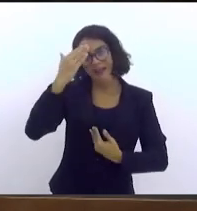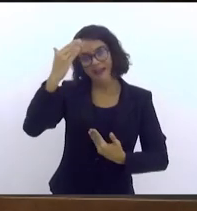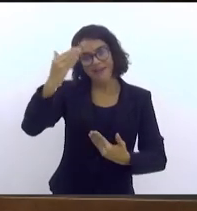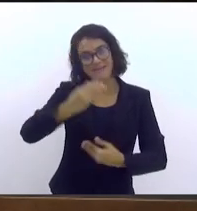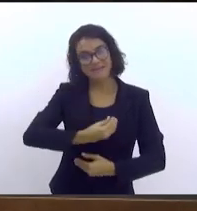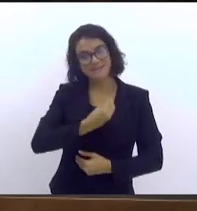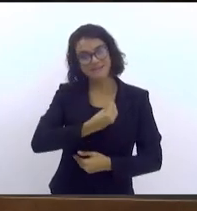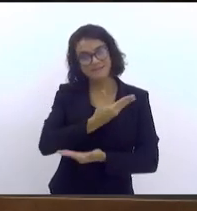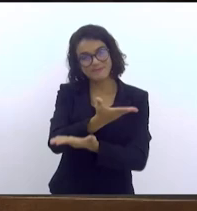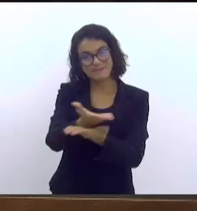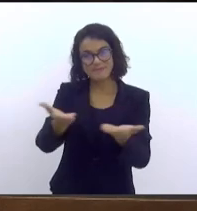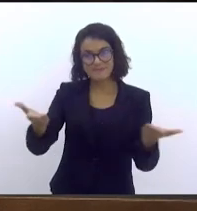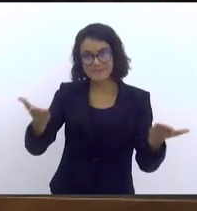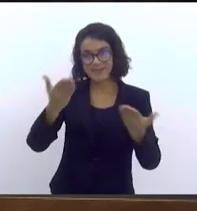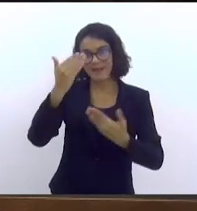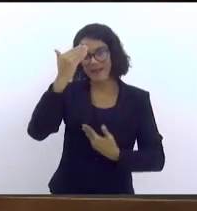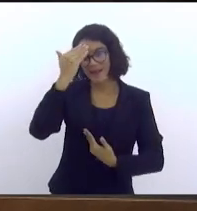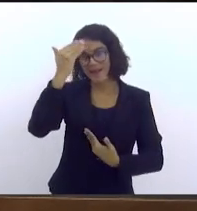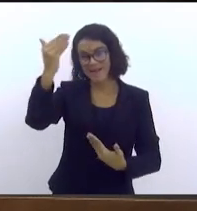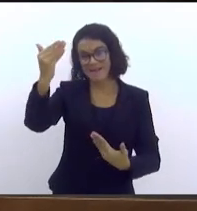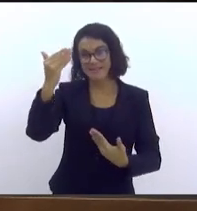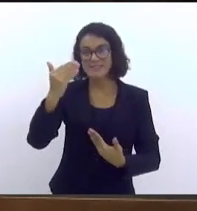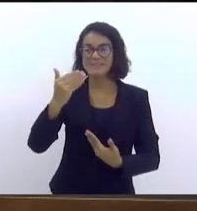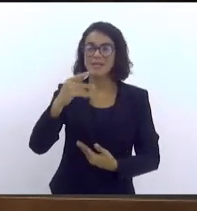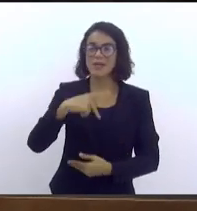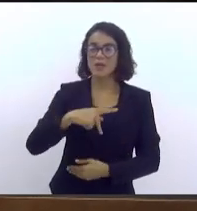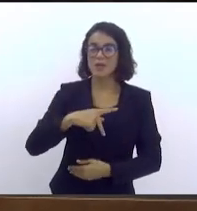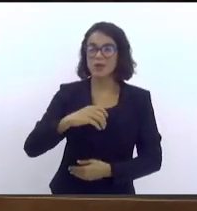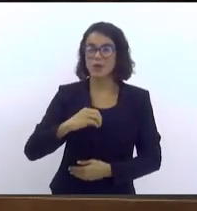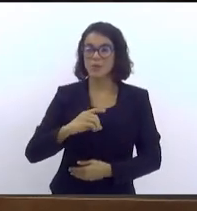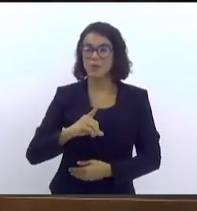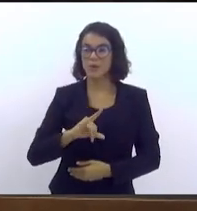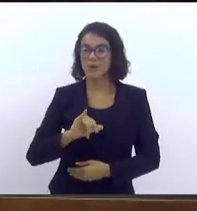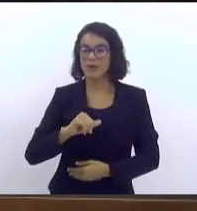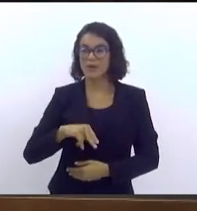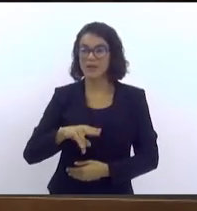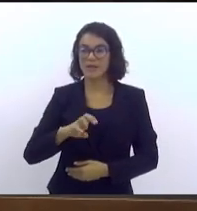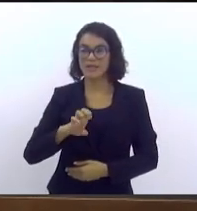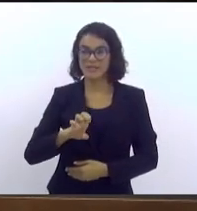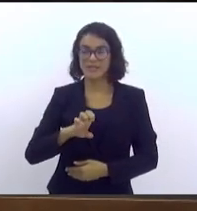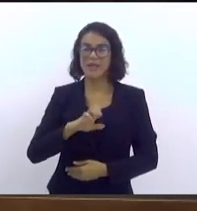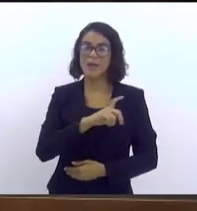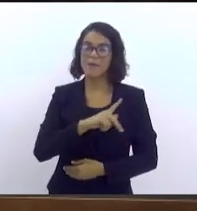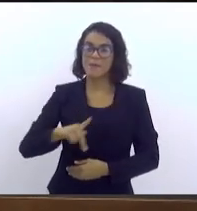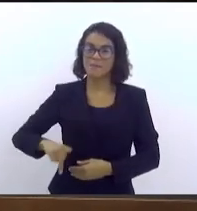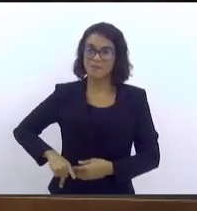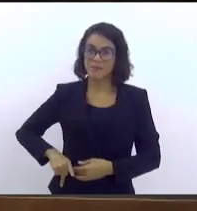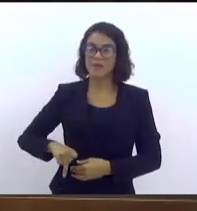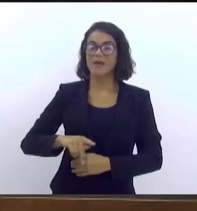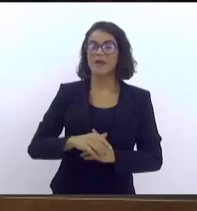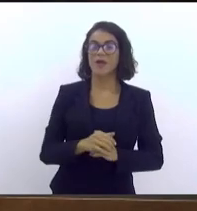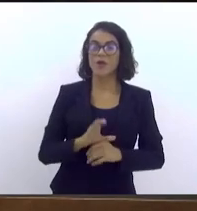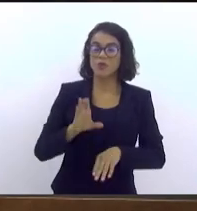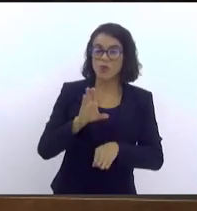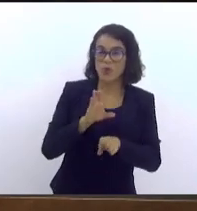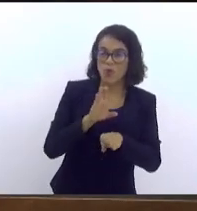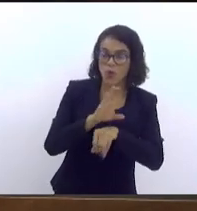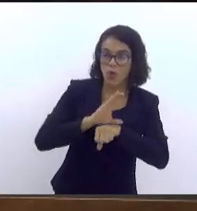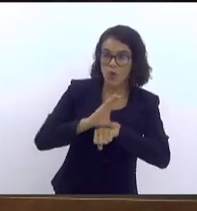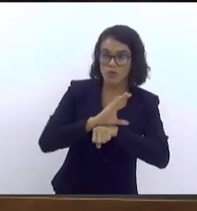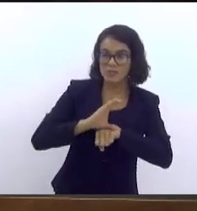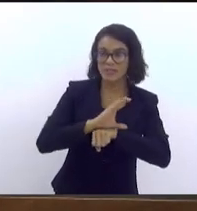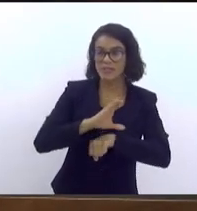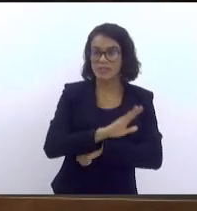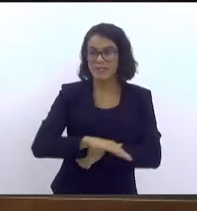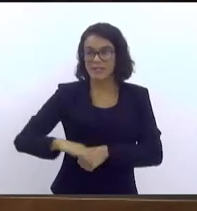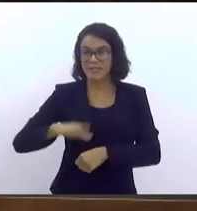presença de todos agradecer a presença da Poliane que é presidente do conselho da Criança e do Adolescente de Santo Antônio